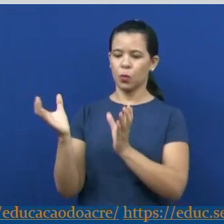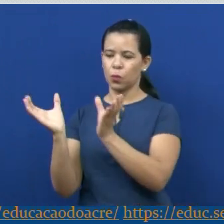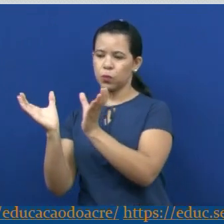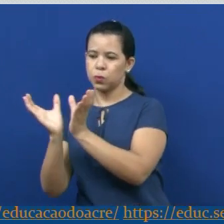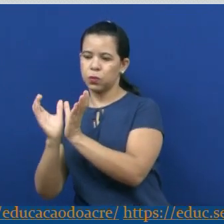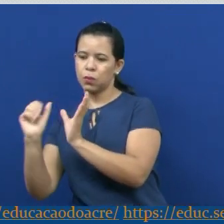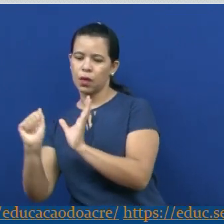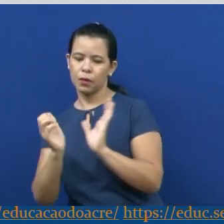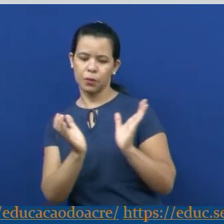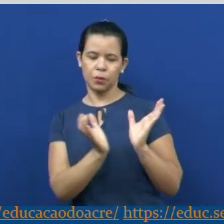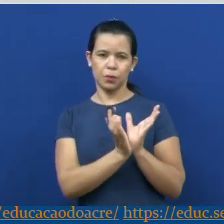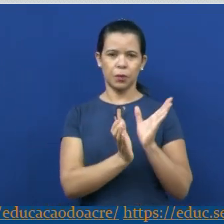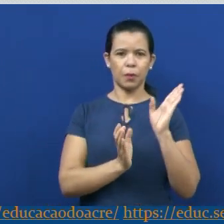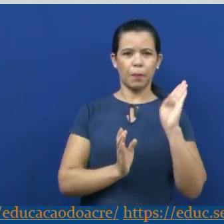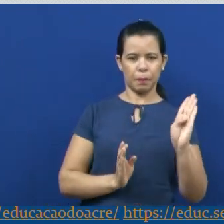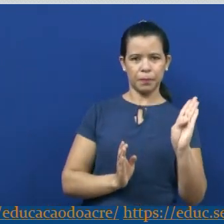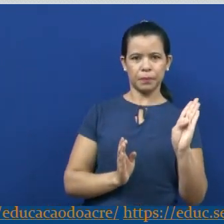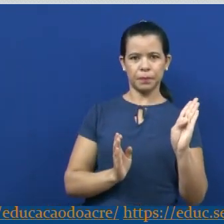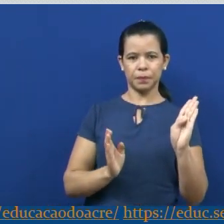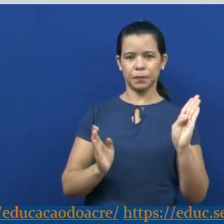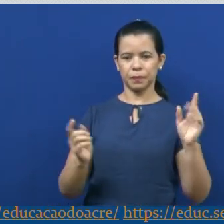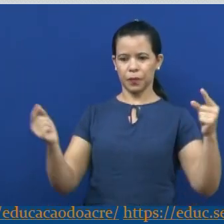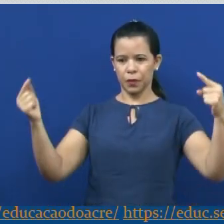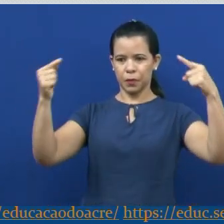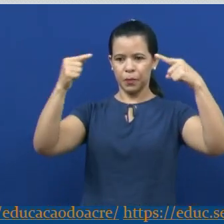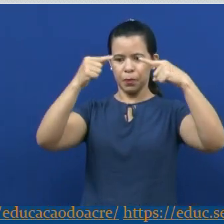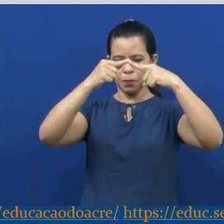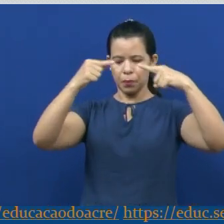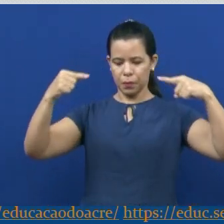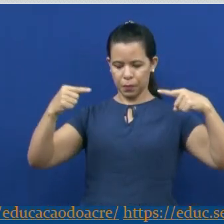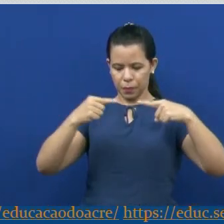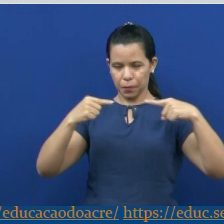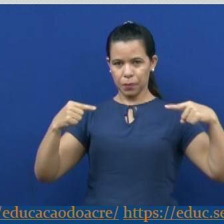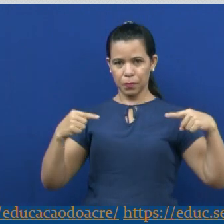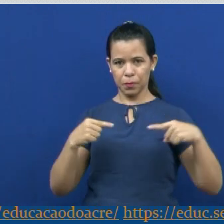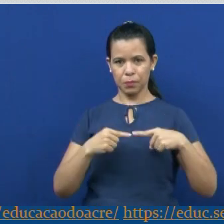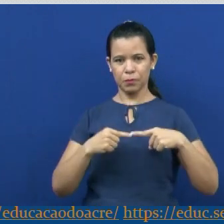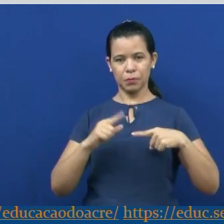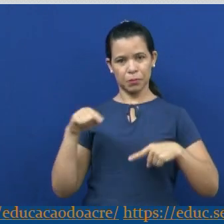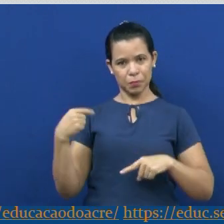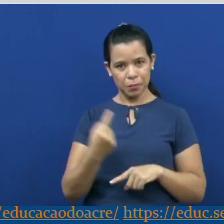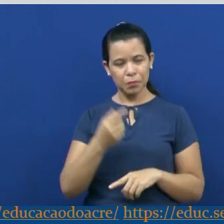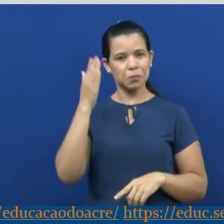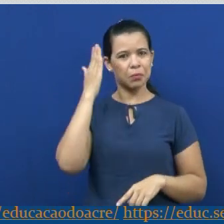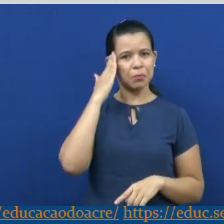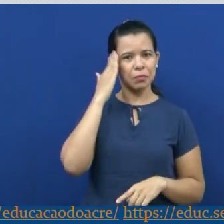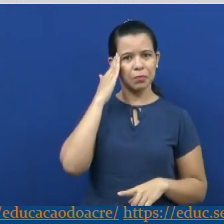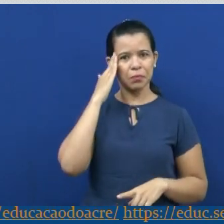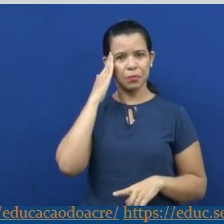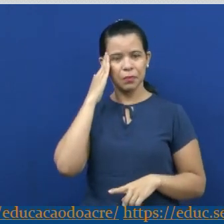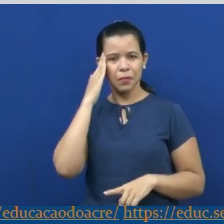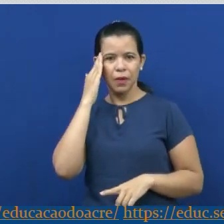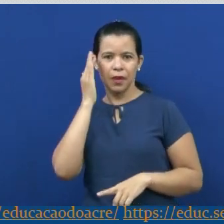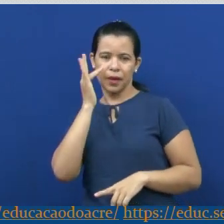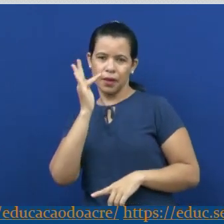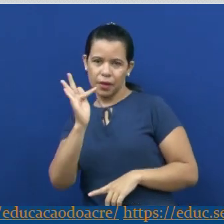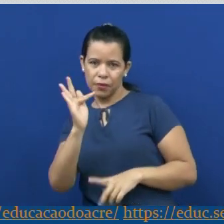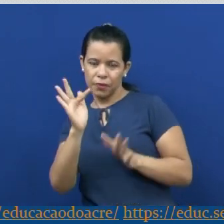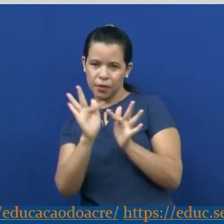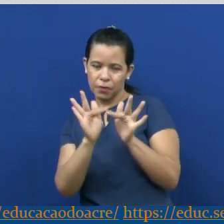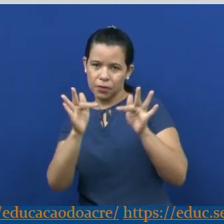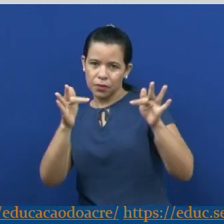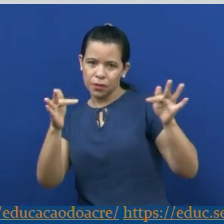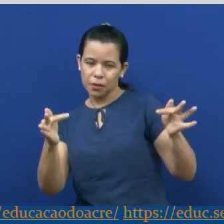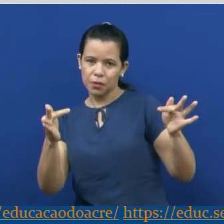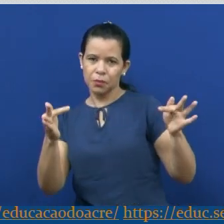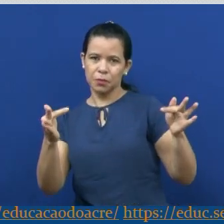B, e uma relação f de A em B, dizemos que f é uma aplicação ou uma função de